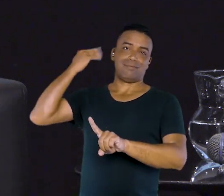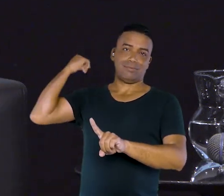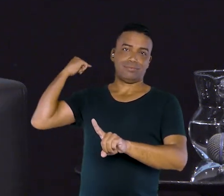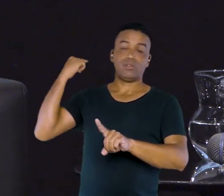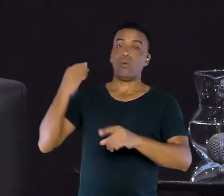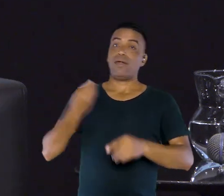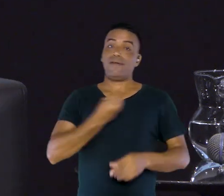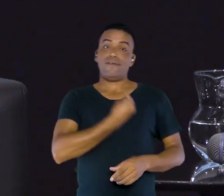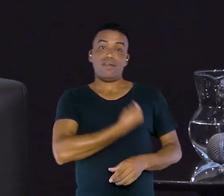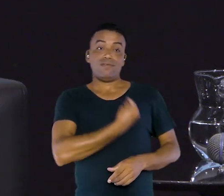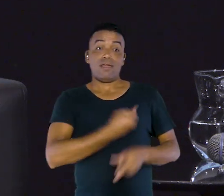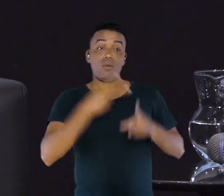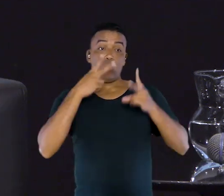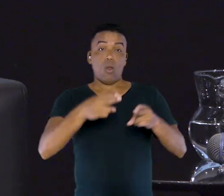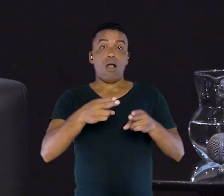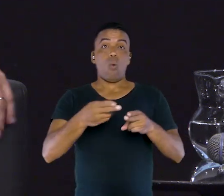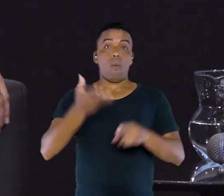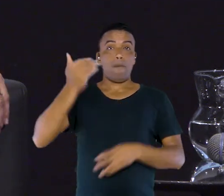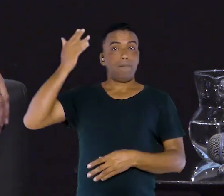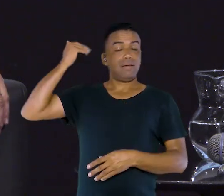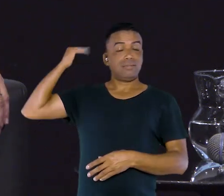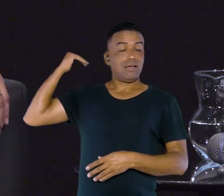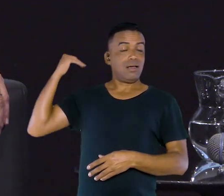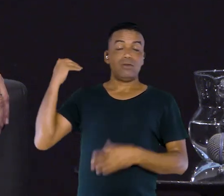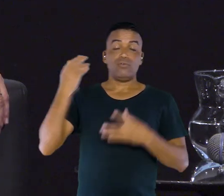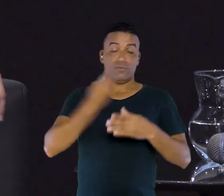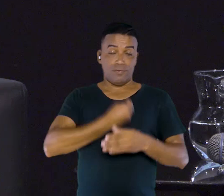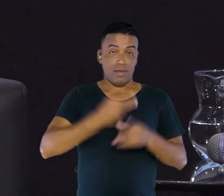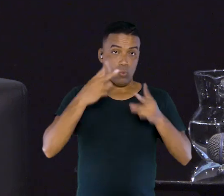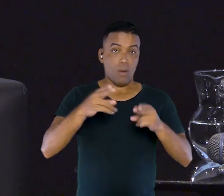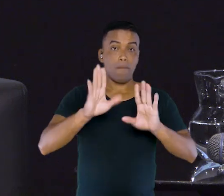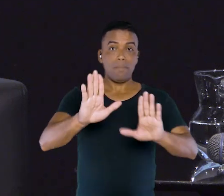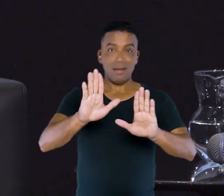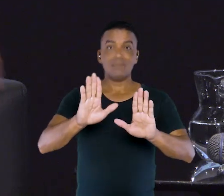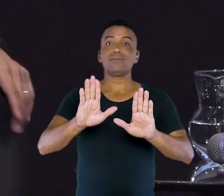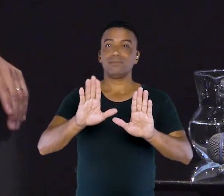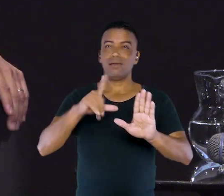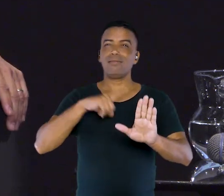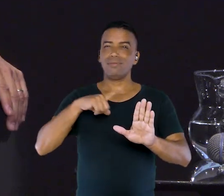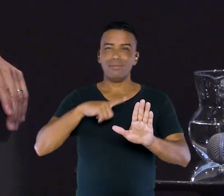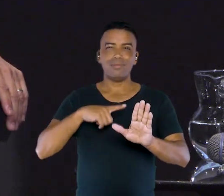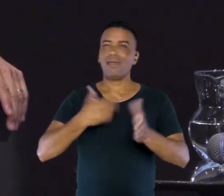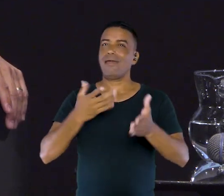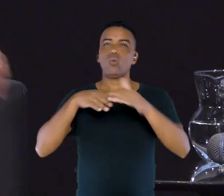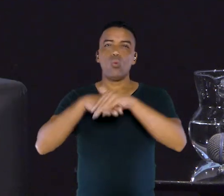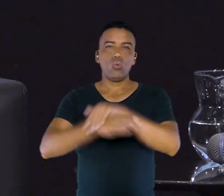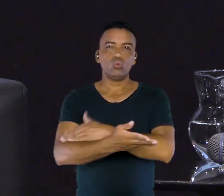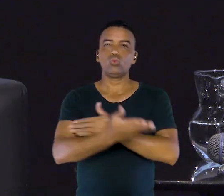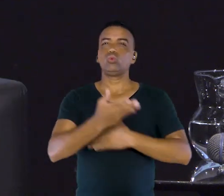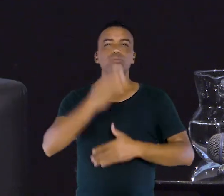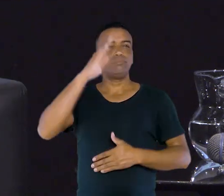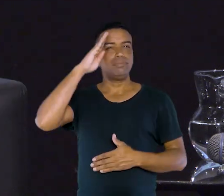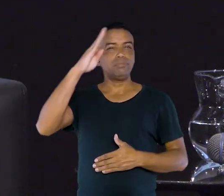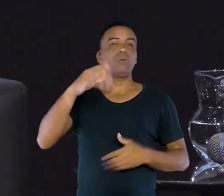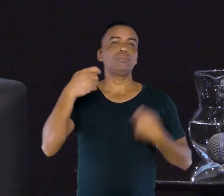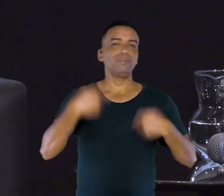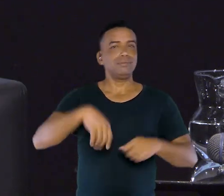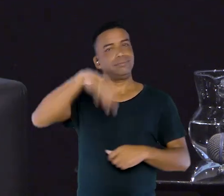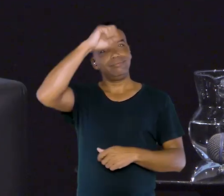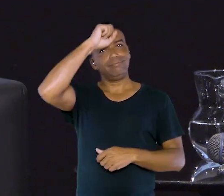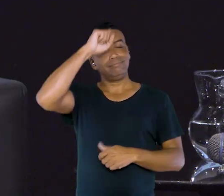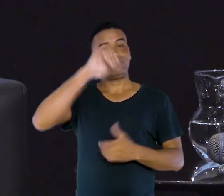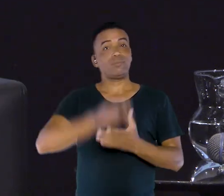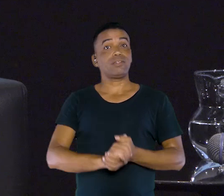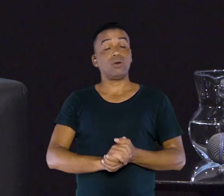Não é, obviamente, viver como a gente vivia, como se vivia no passado, mas existem lições fundamentais que a gente tem que aprender. E que lição é essa, eu acho que é